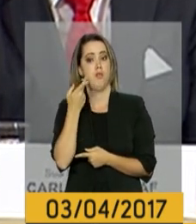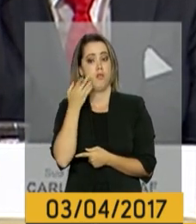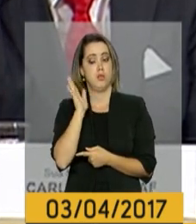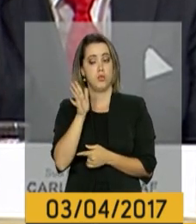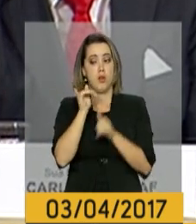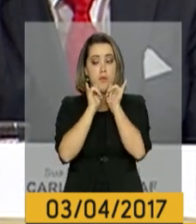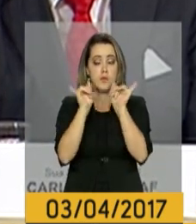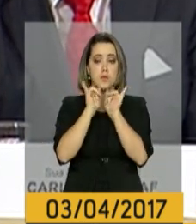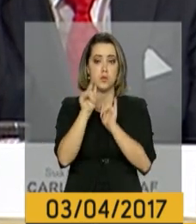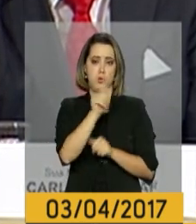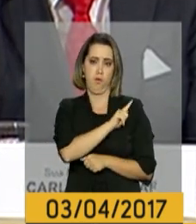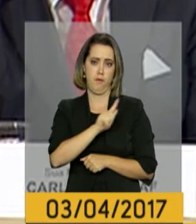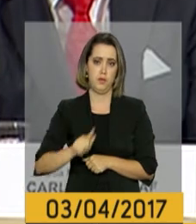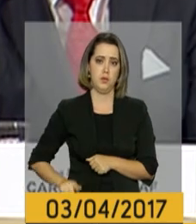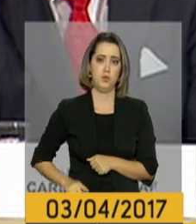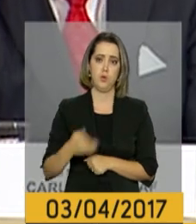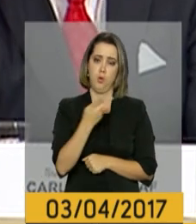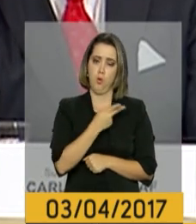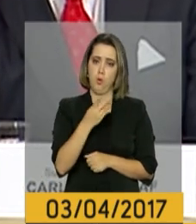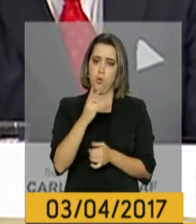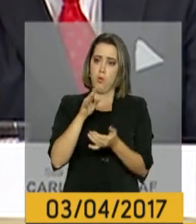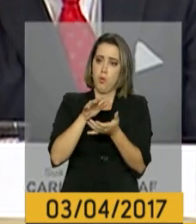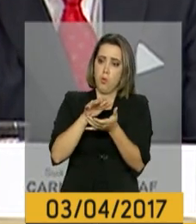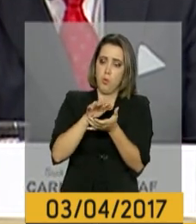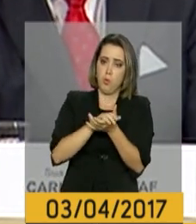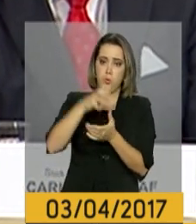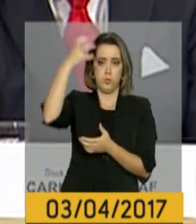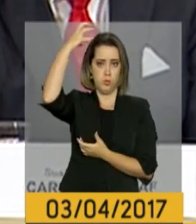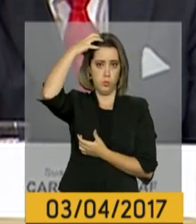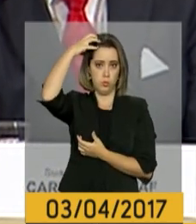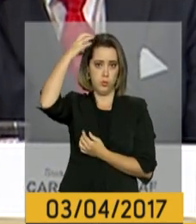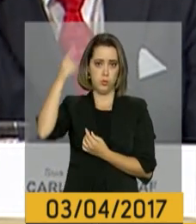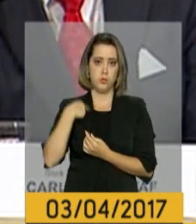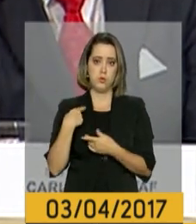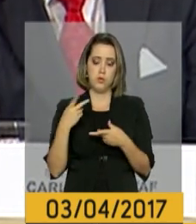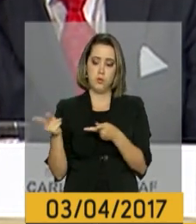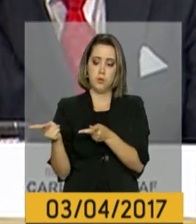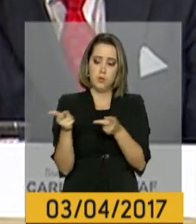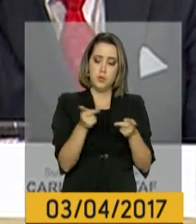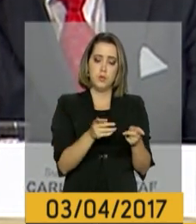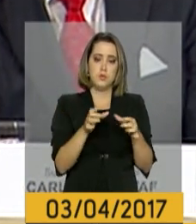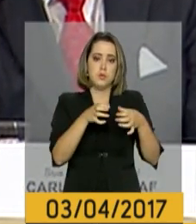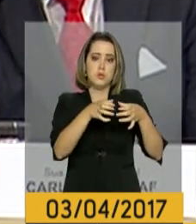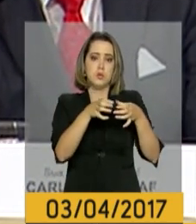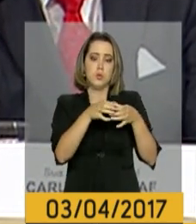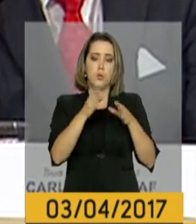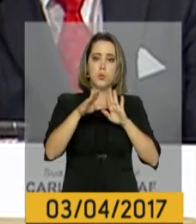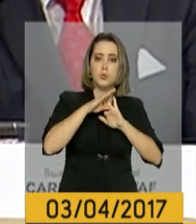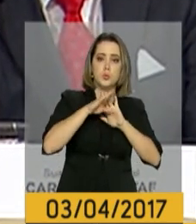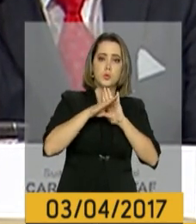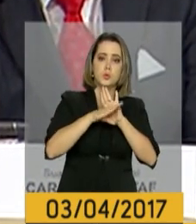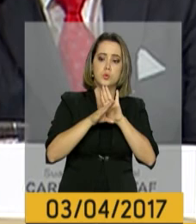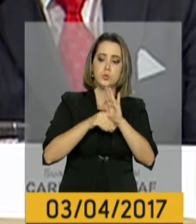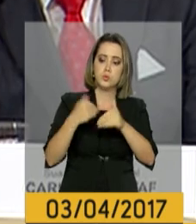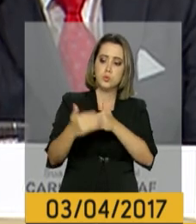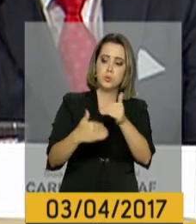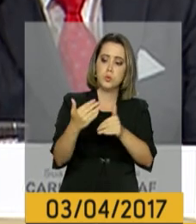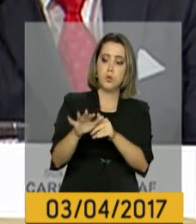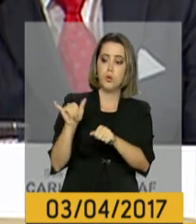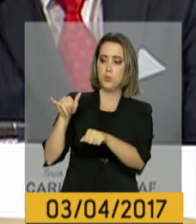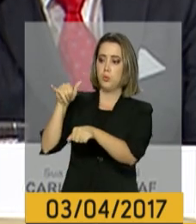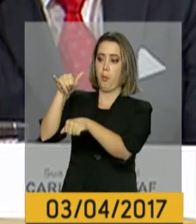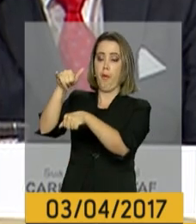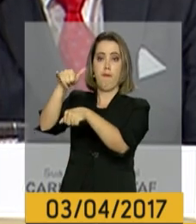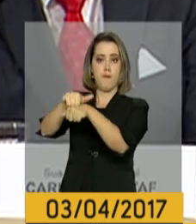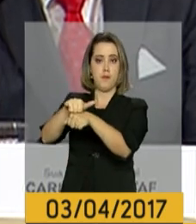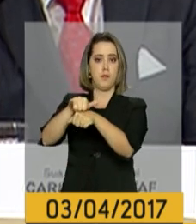Geraldo Alckmin, suas majestades visitarão o Centro de Projetos e Desenvolvimento das Aeronaves